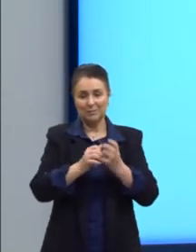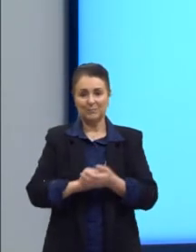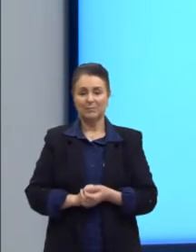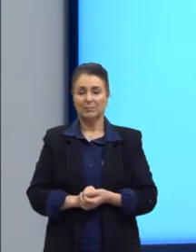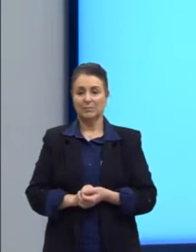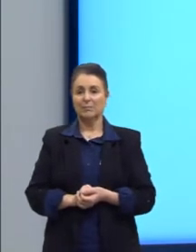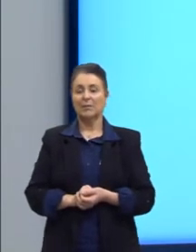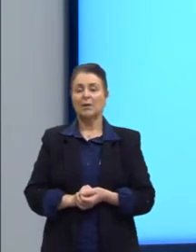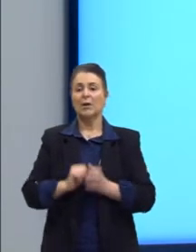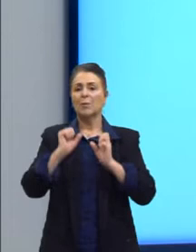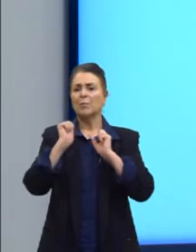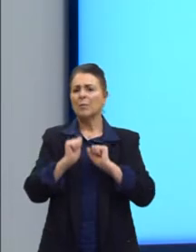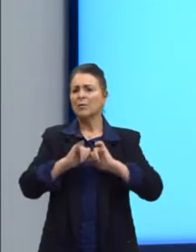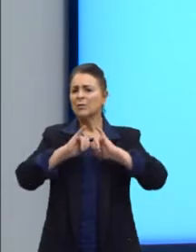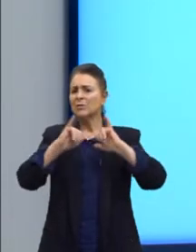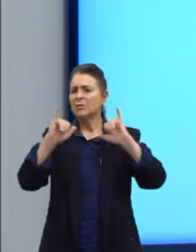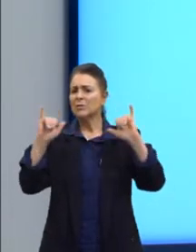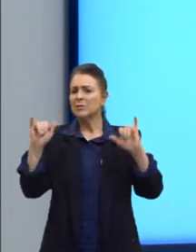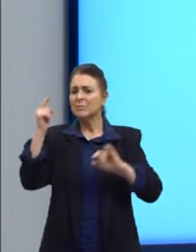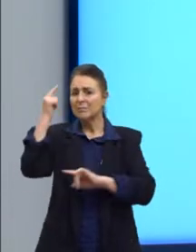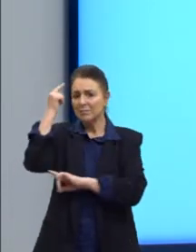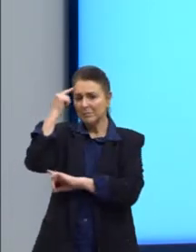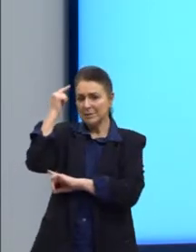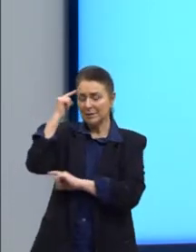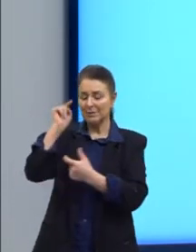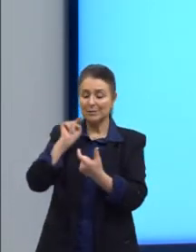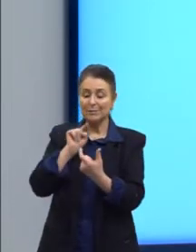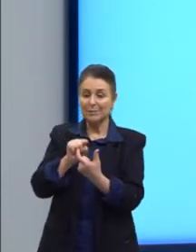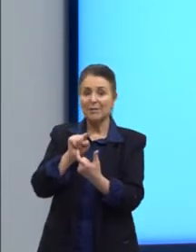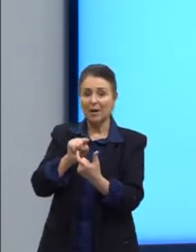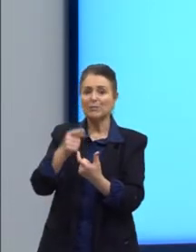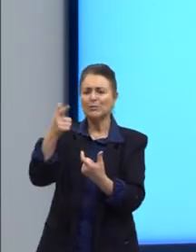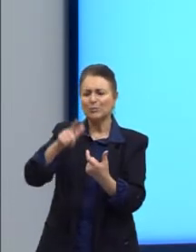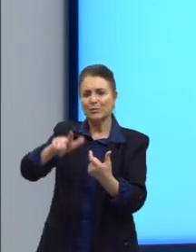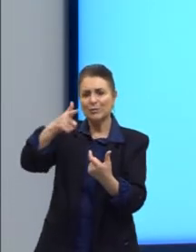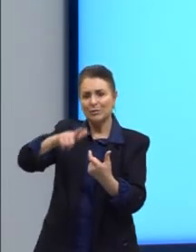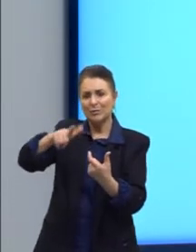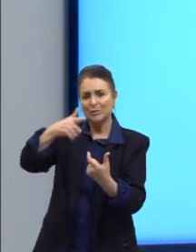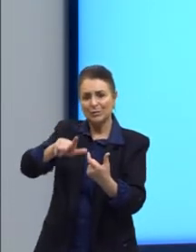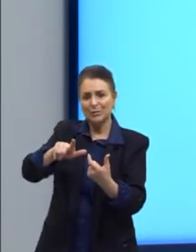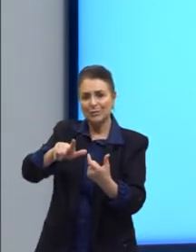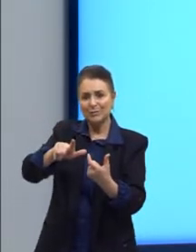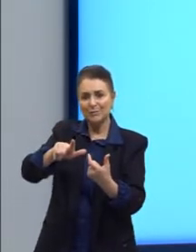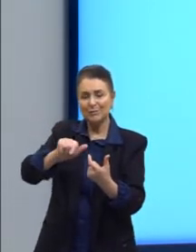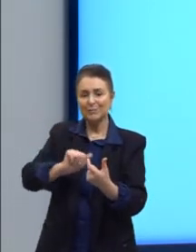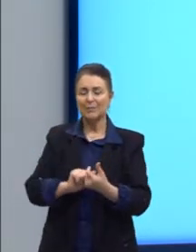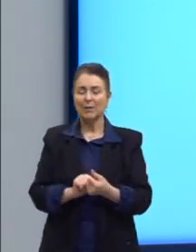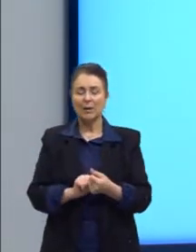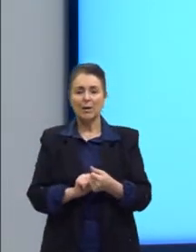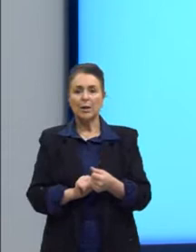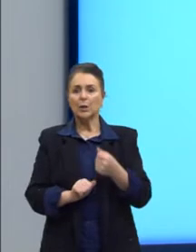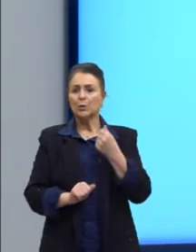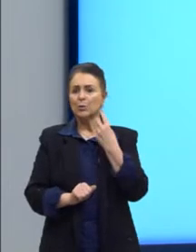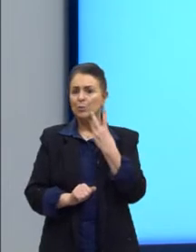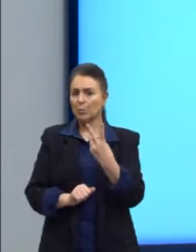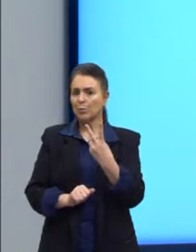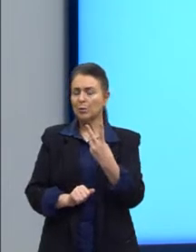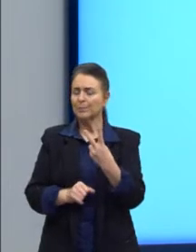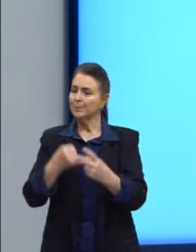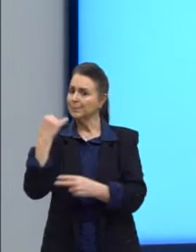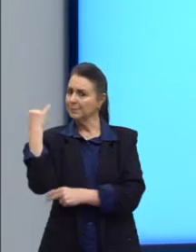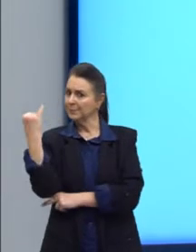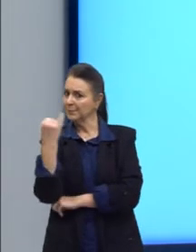a gente pode dizer pensando ali nessas palavras que se repetem mais frequentemente que duas são muito